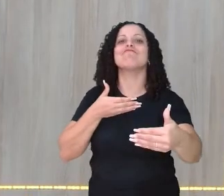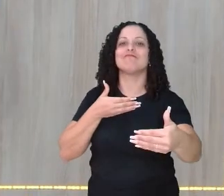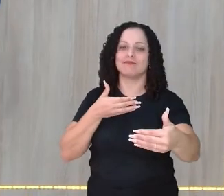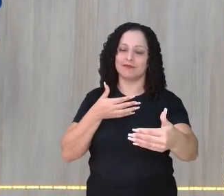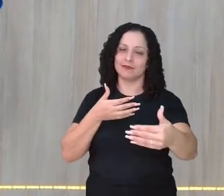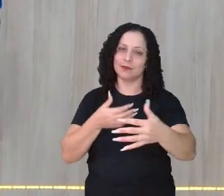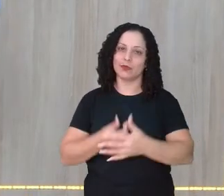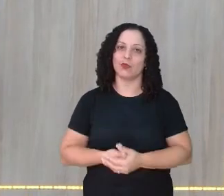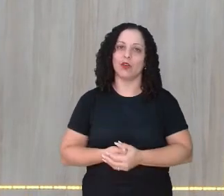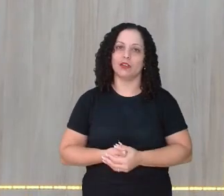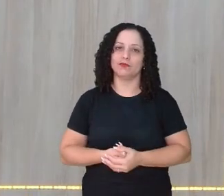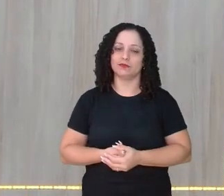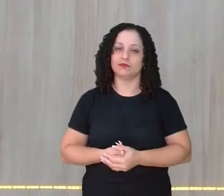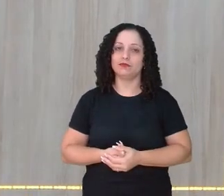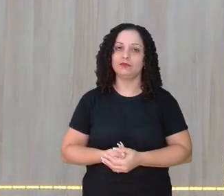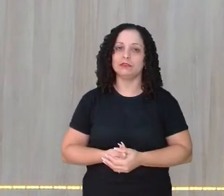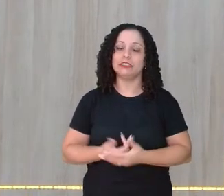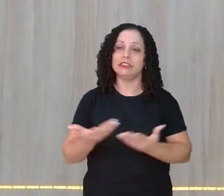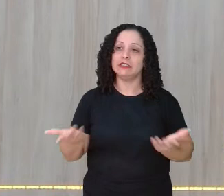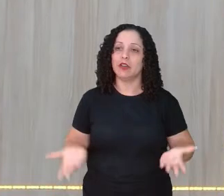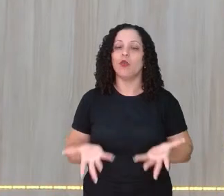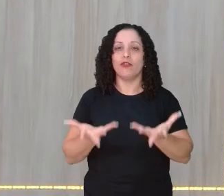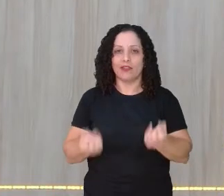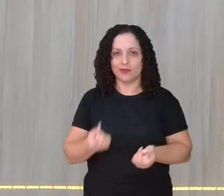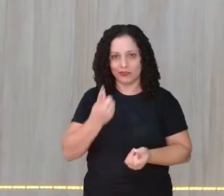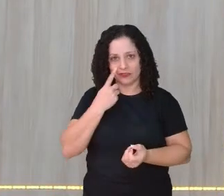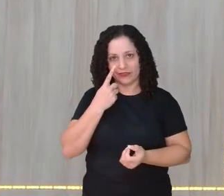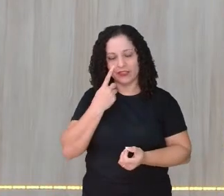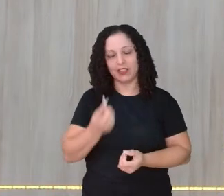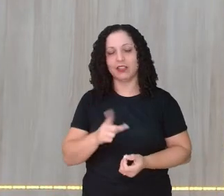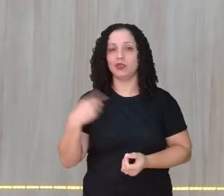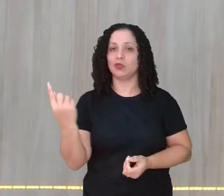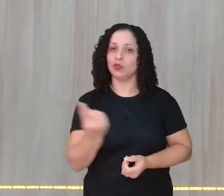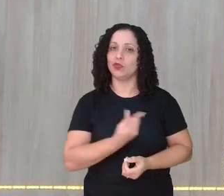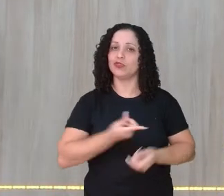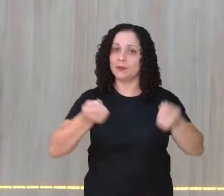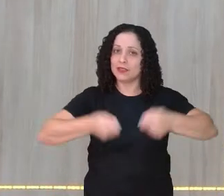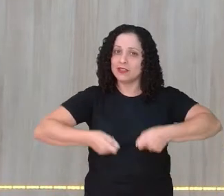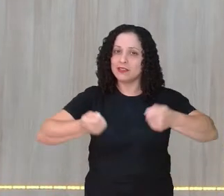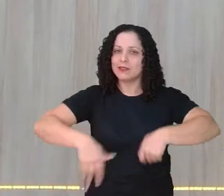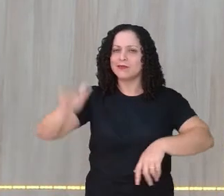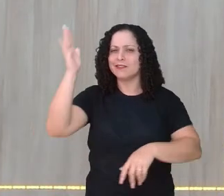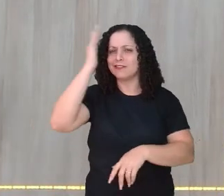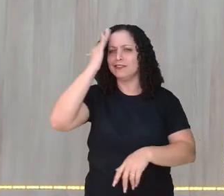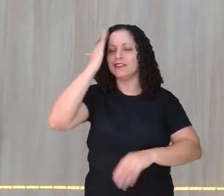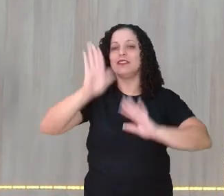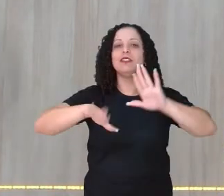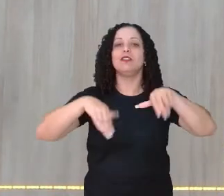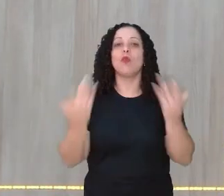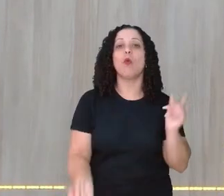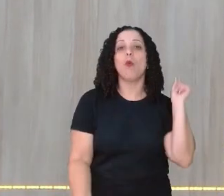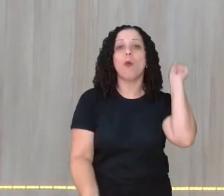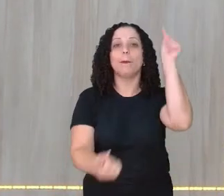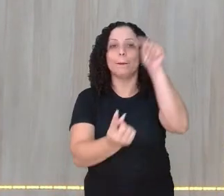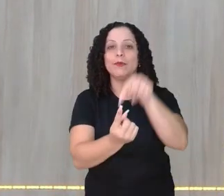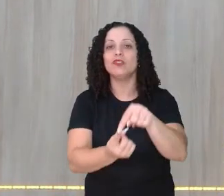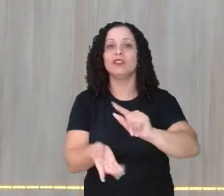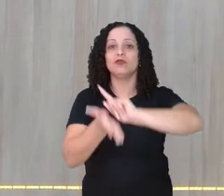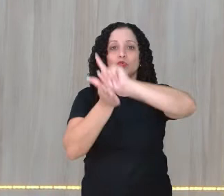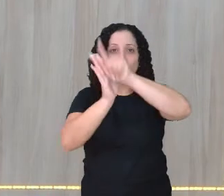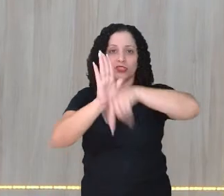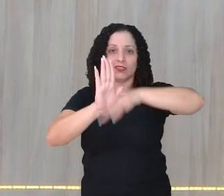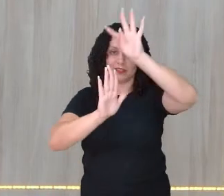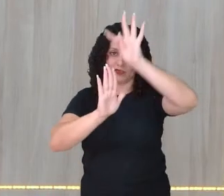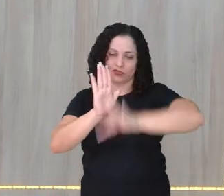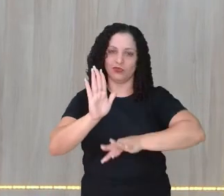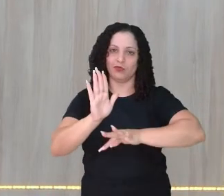certo? Então, vamos lá. E como o Camille falou, a gente tem que prestar atenção na função, qual é o objetivo daquele gênero.